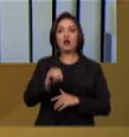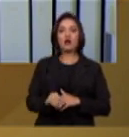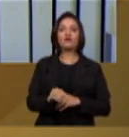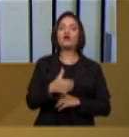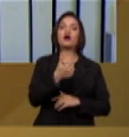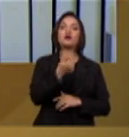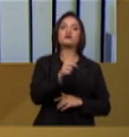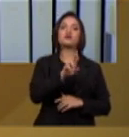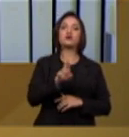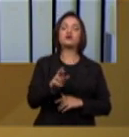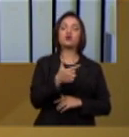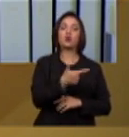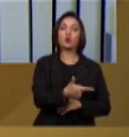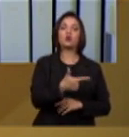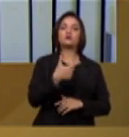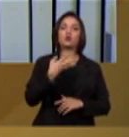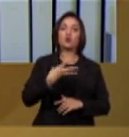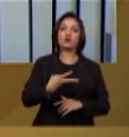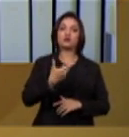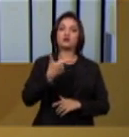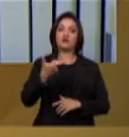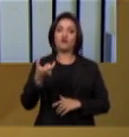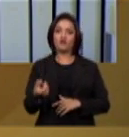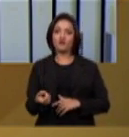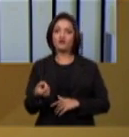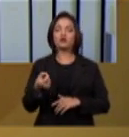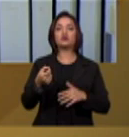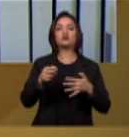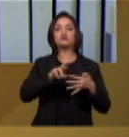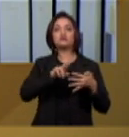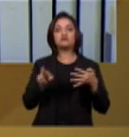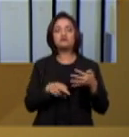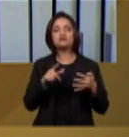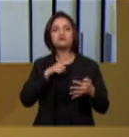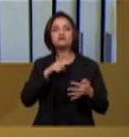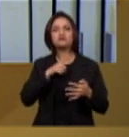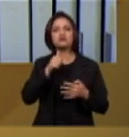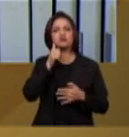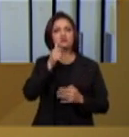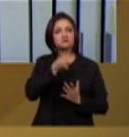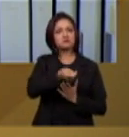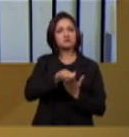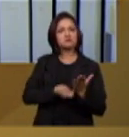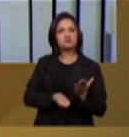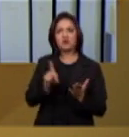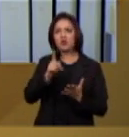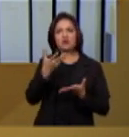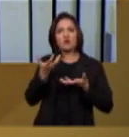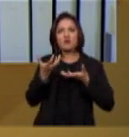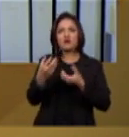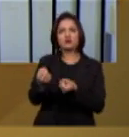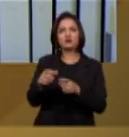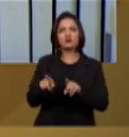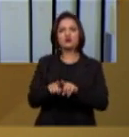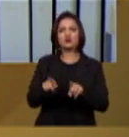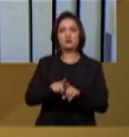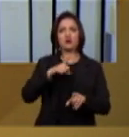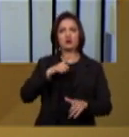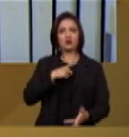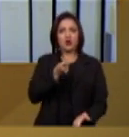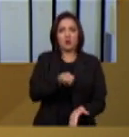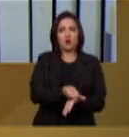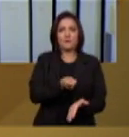rescisória 2.420. Embargos declaratórios que Sua Excelência relatora não conhece com